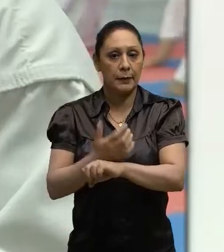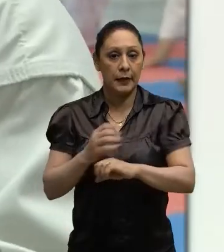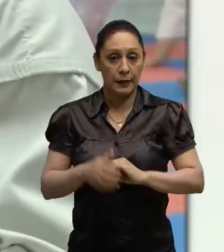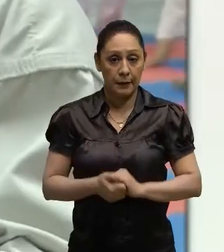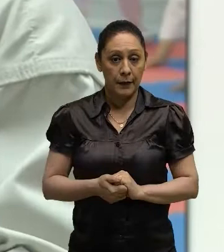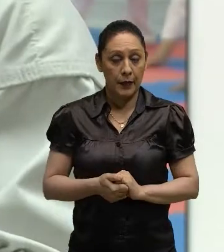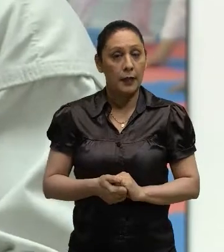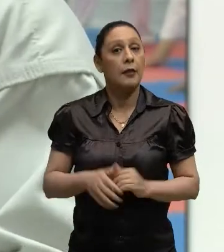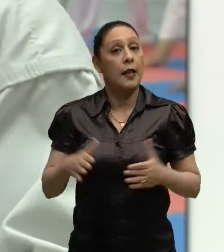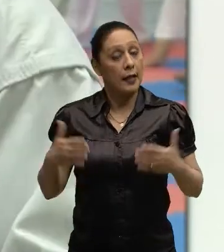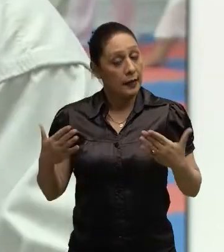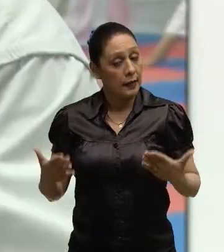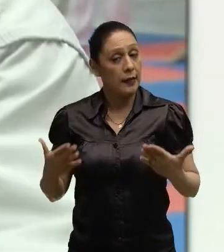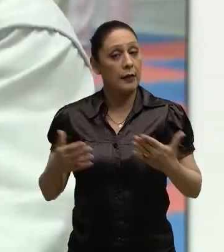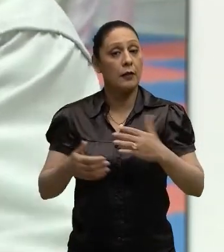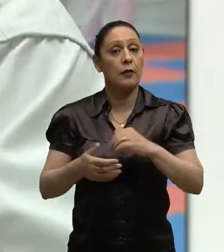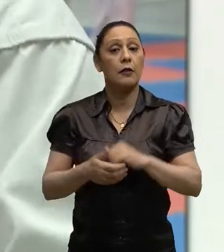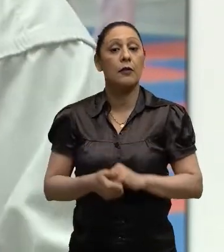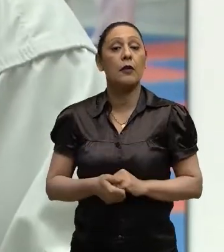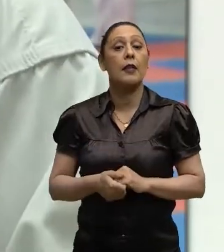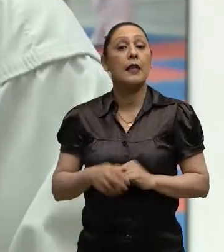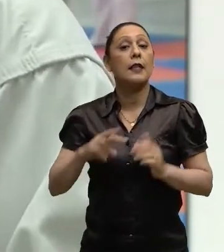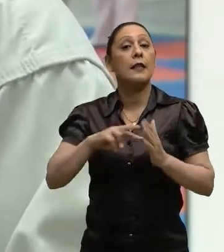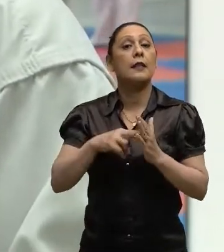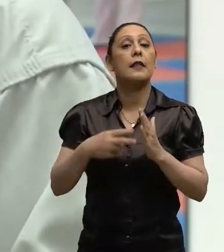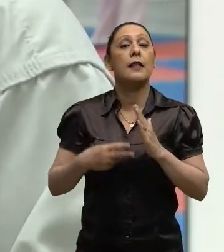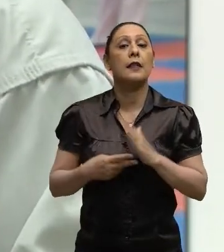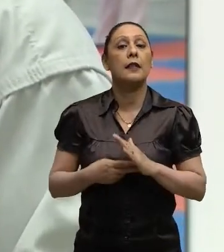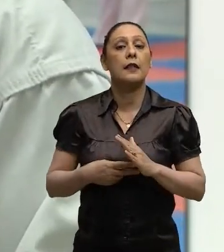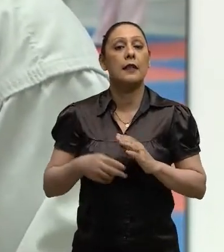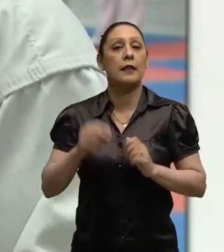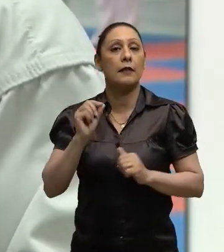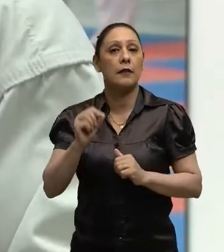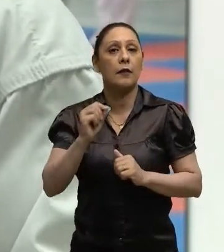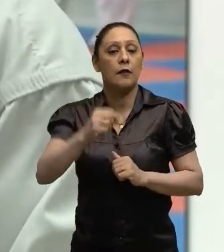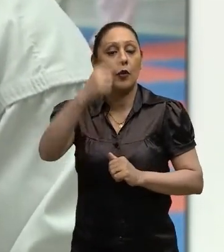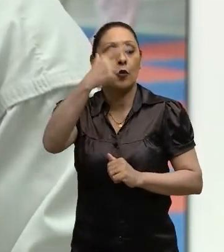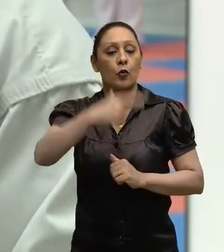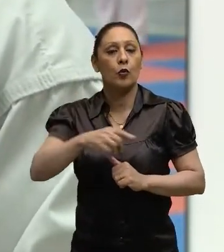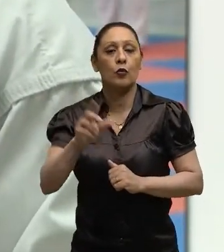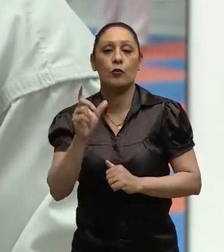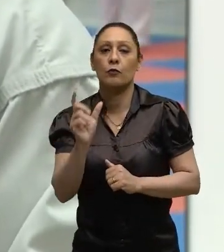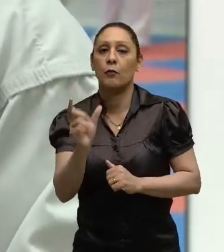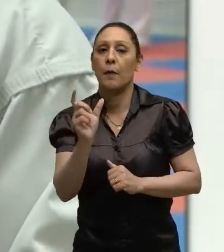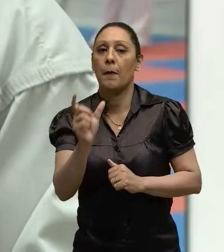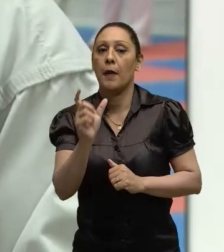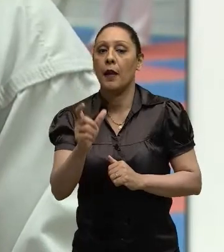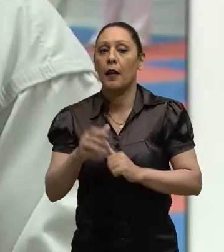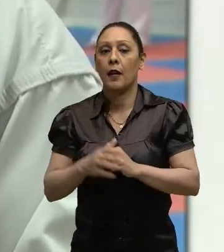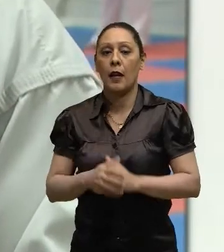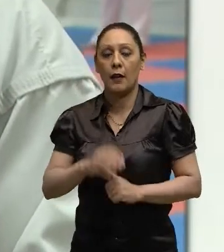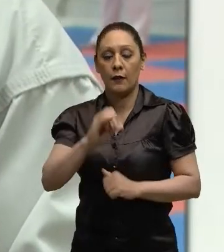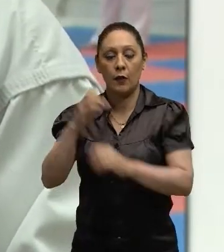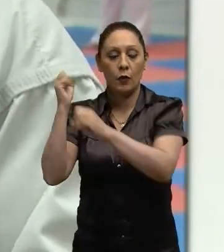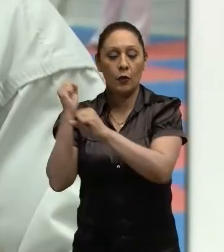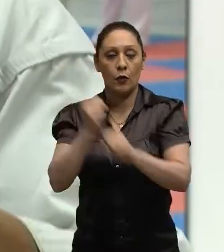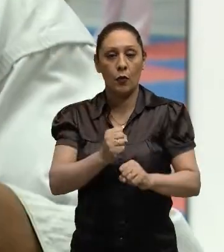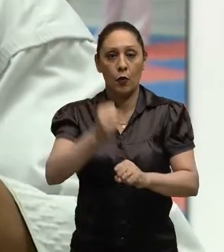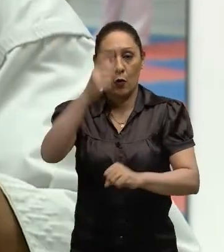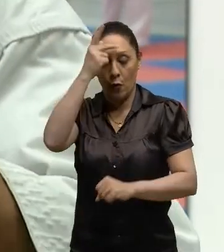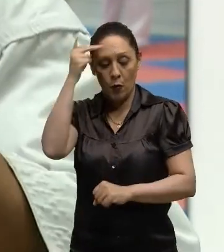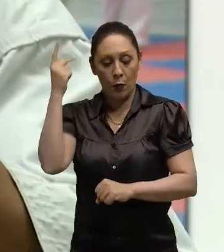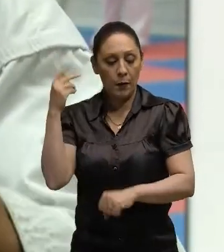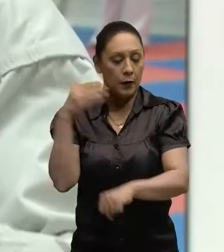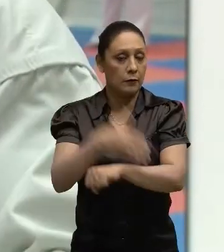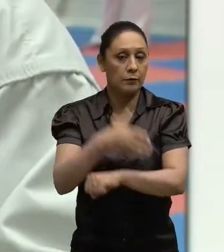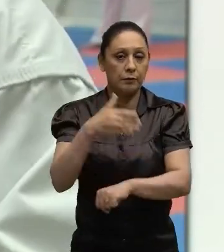É isso que está dizendo o que é ser um que a gente chama no termo japonês um budoka, um praticante de arte marcial.